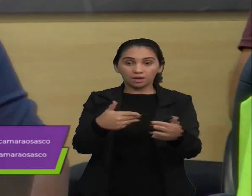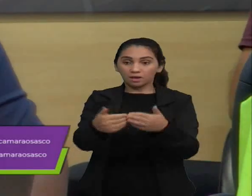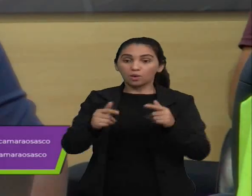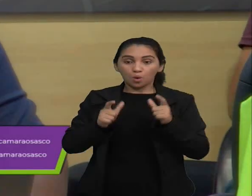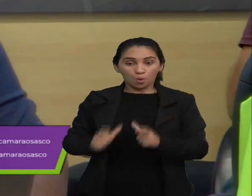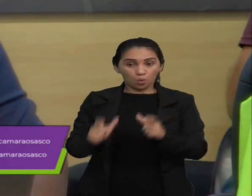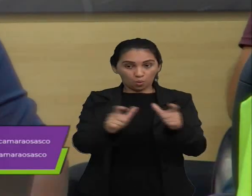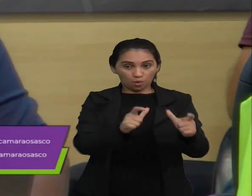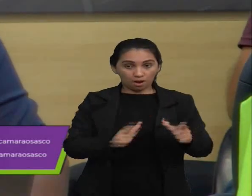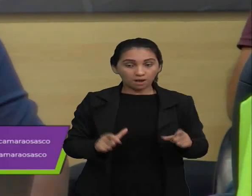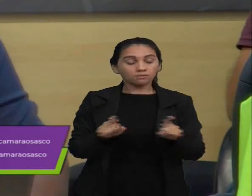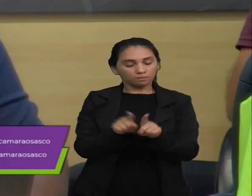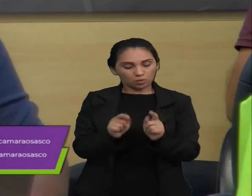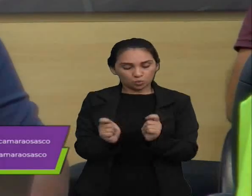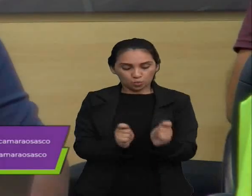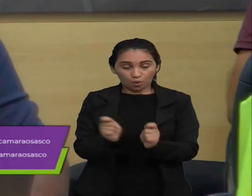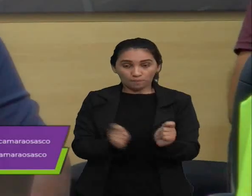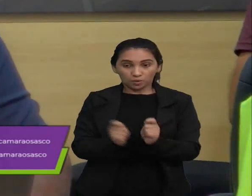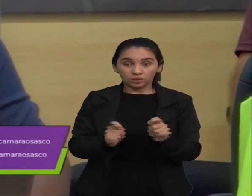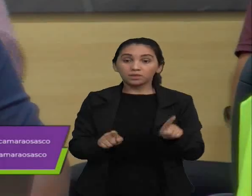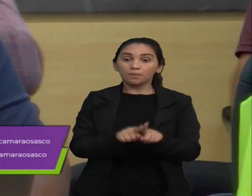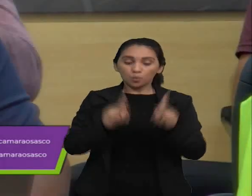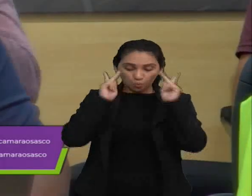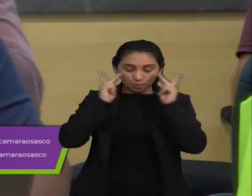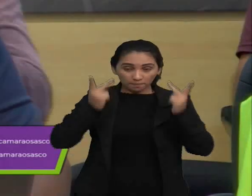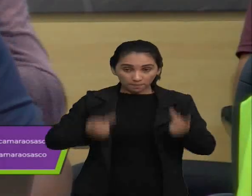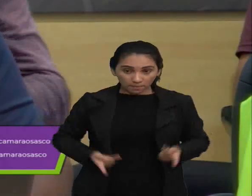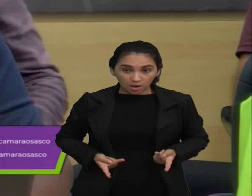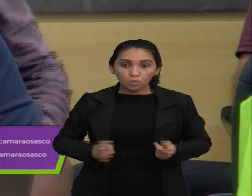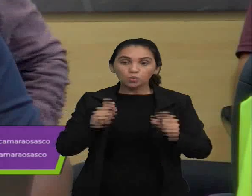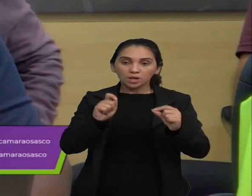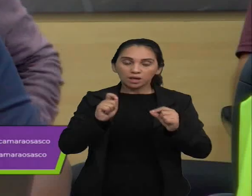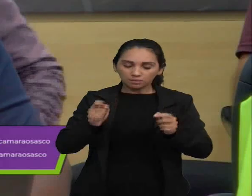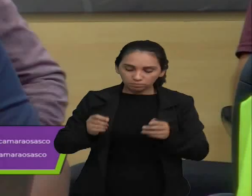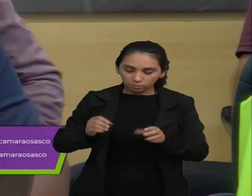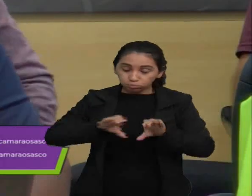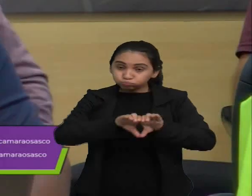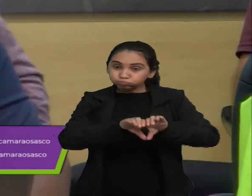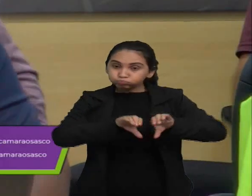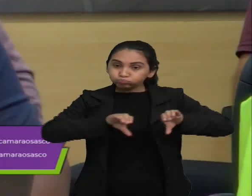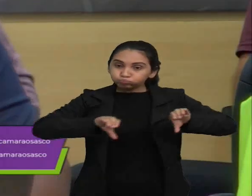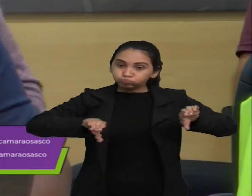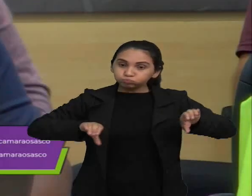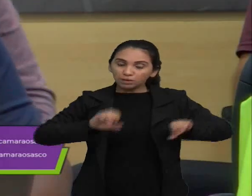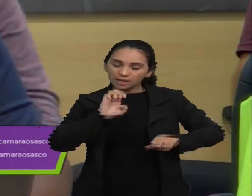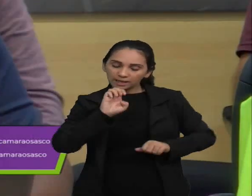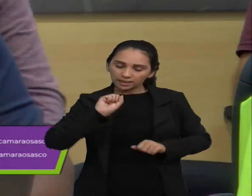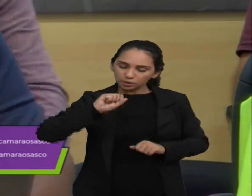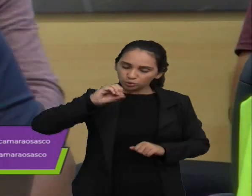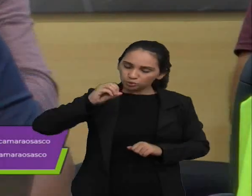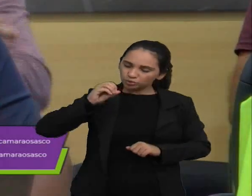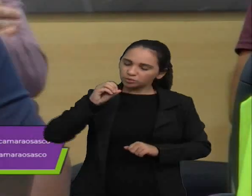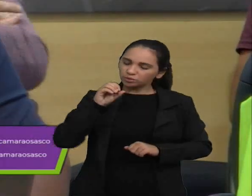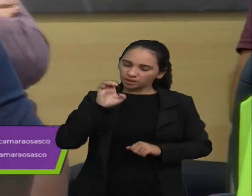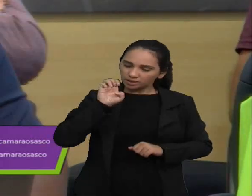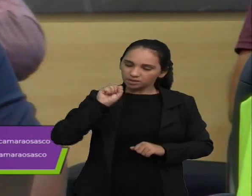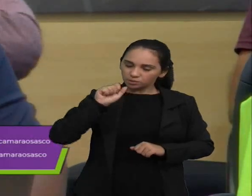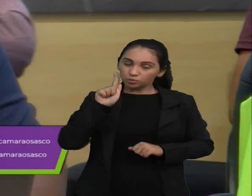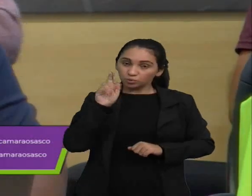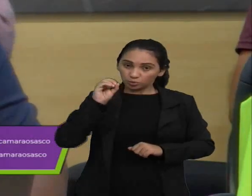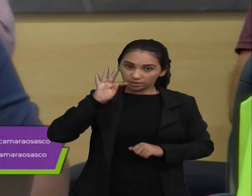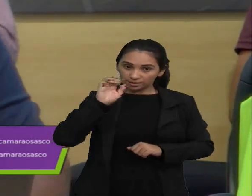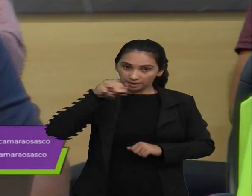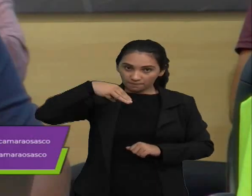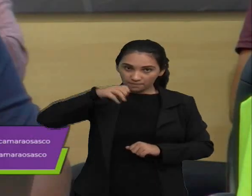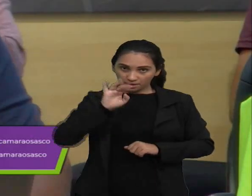economicamente. E o direito humano ao esgotamento sanitário assegura a todos, sem discriminação,